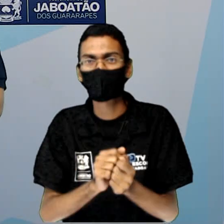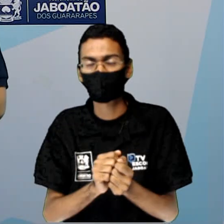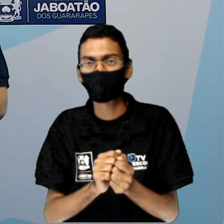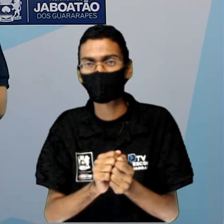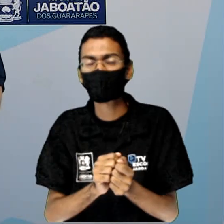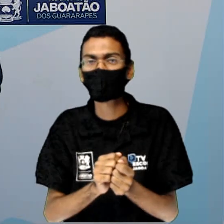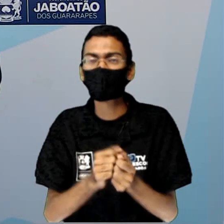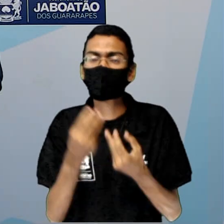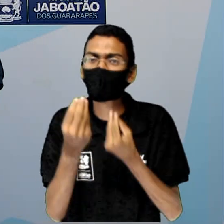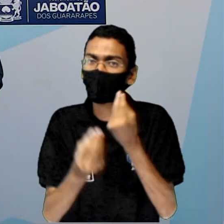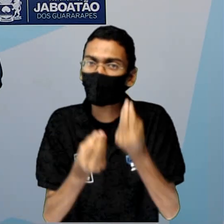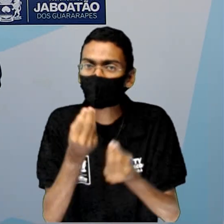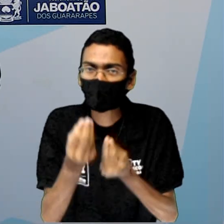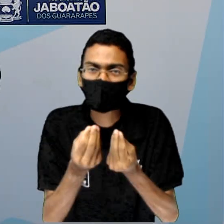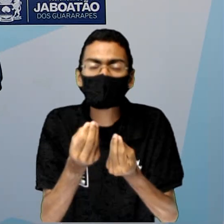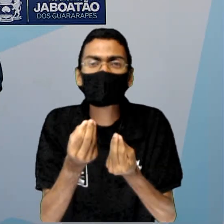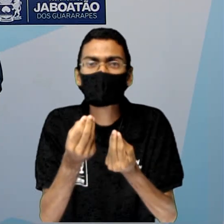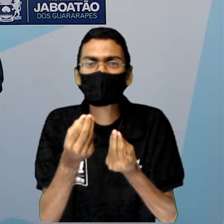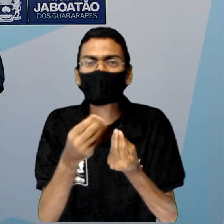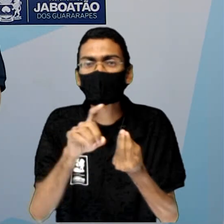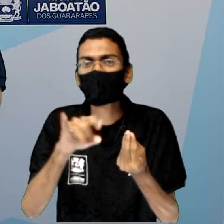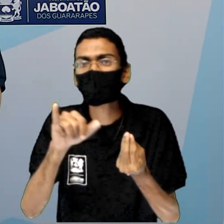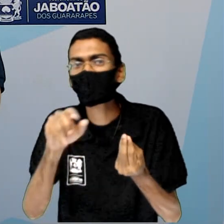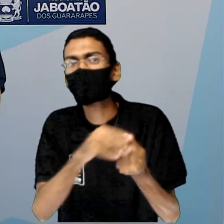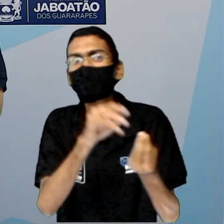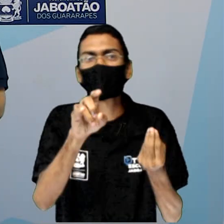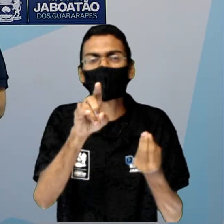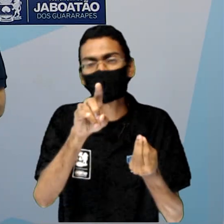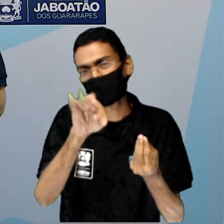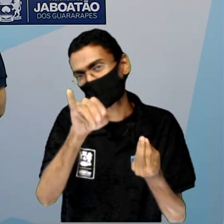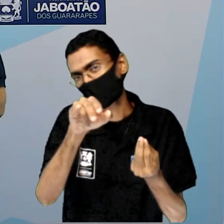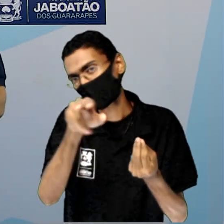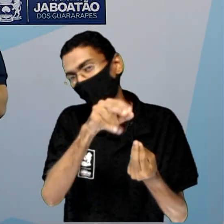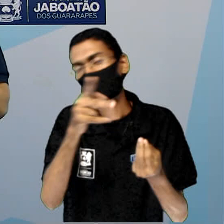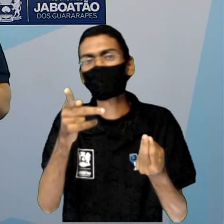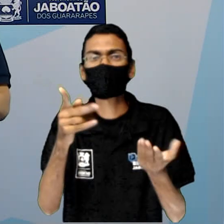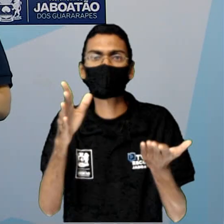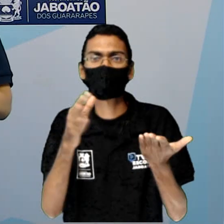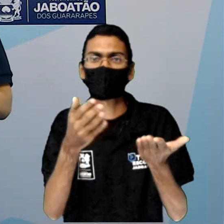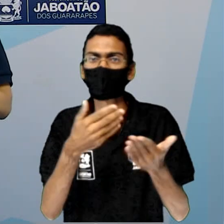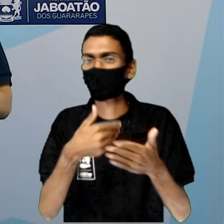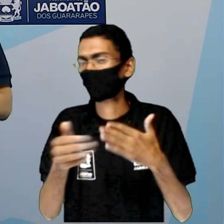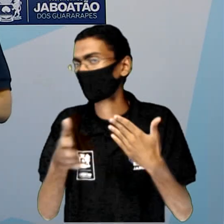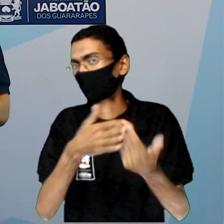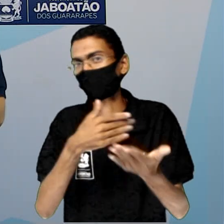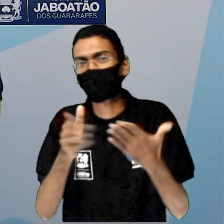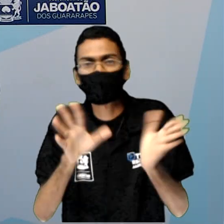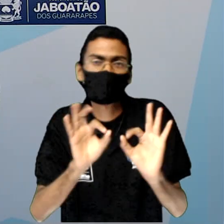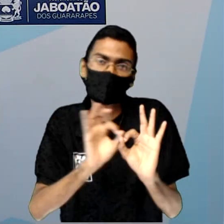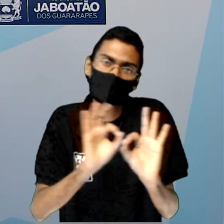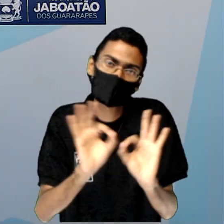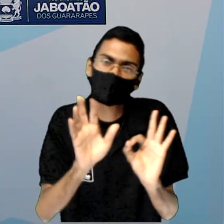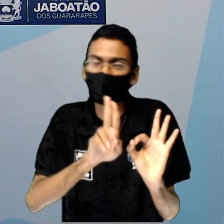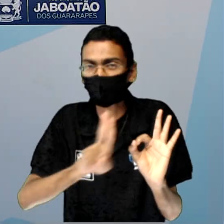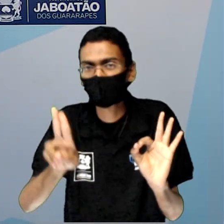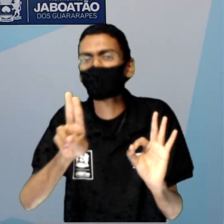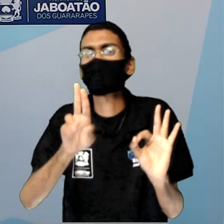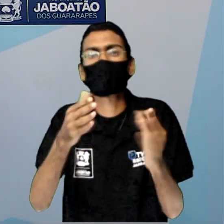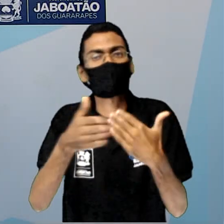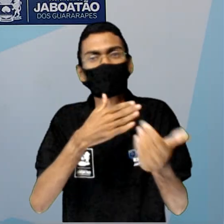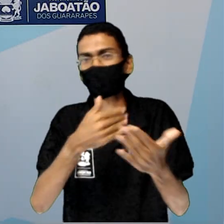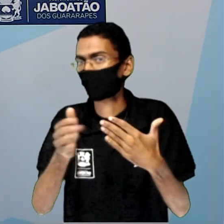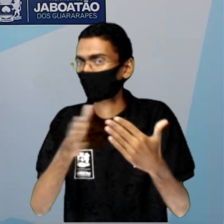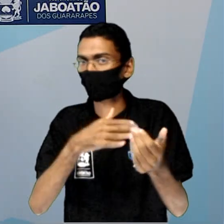Colocar o did not ou o didn't. Tanto faz. Vocês vão escolher o que é melhor para vocês. Agora,